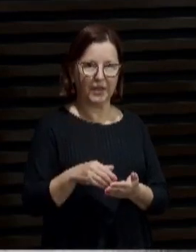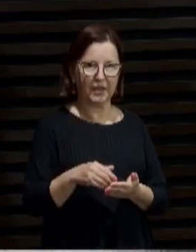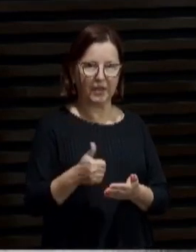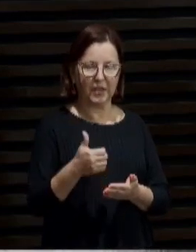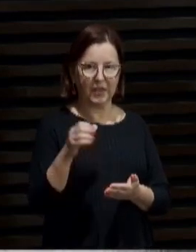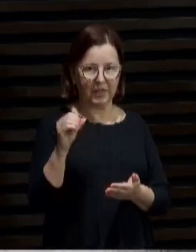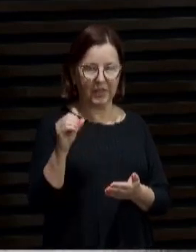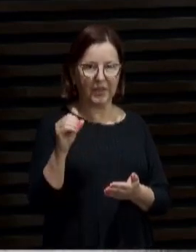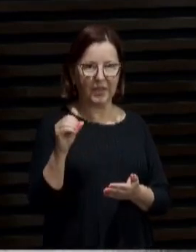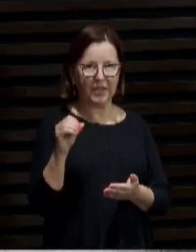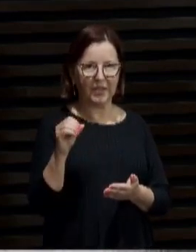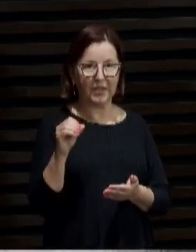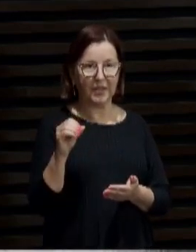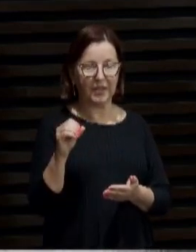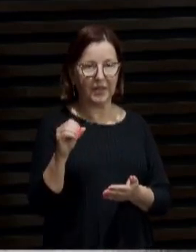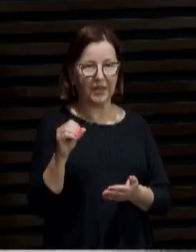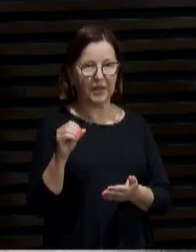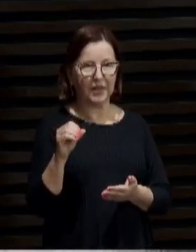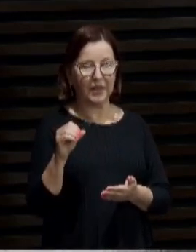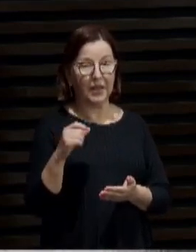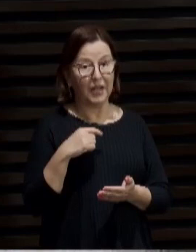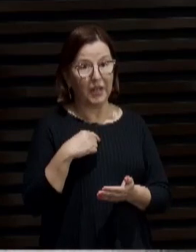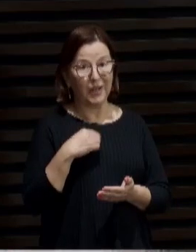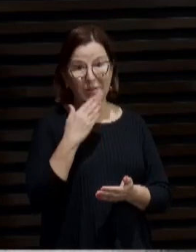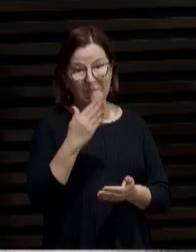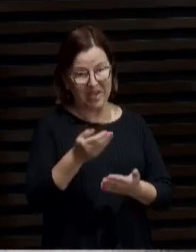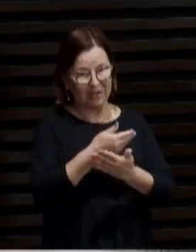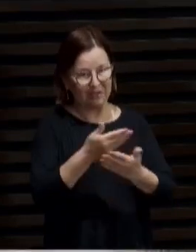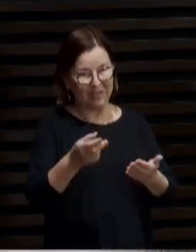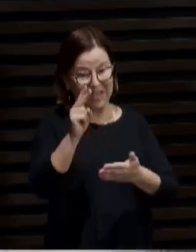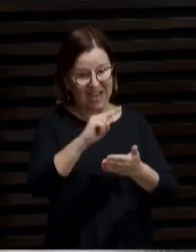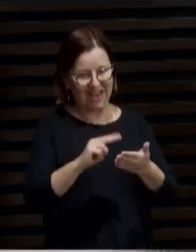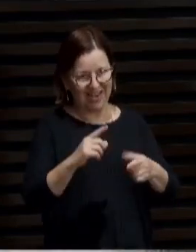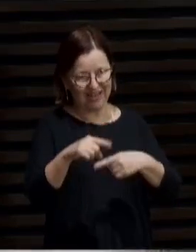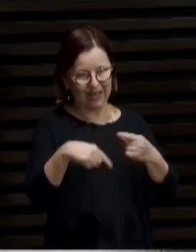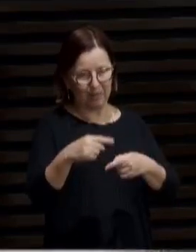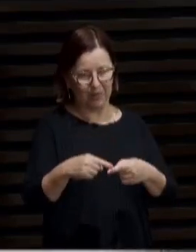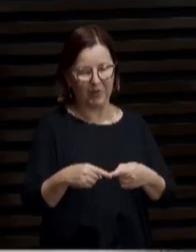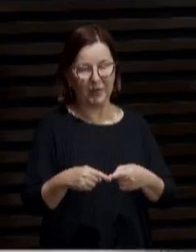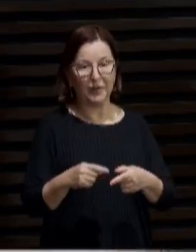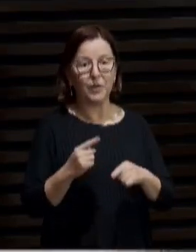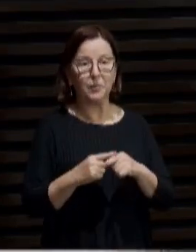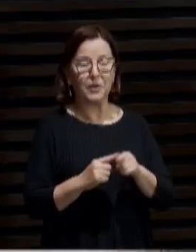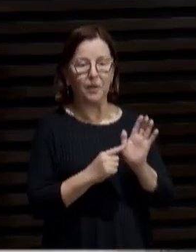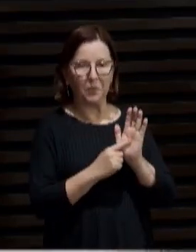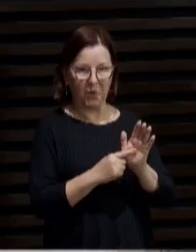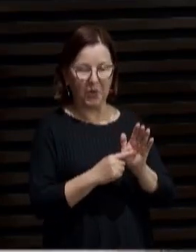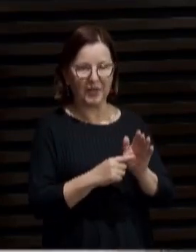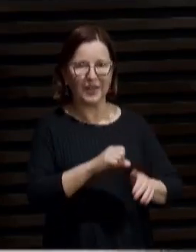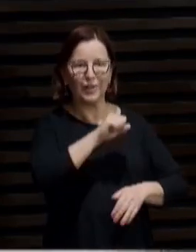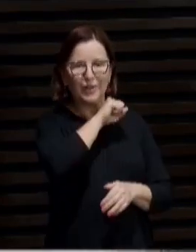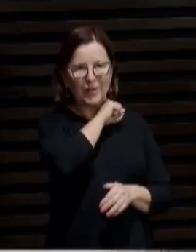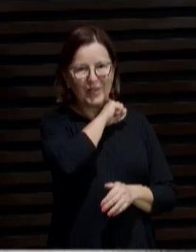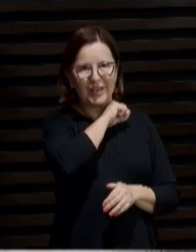21, eu encorajo os irmãos a dar uma estudadinha depois, né? Ali você tem a descrição dos sacrifícios,